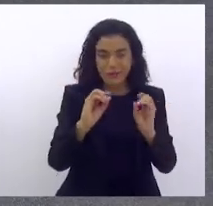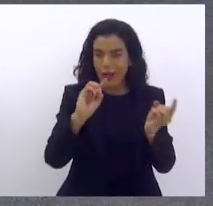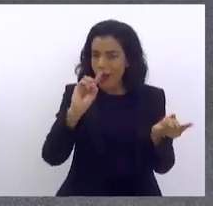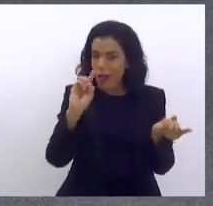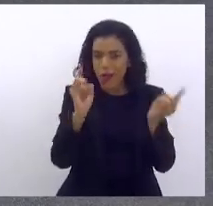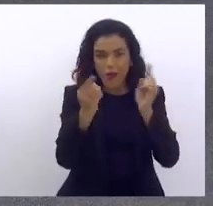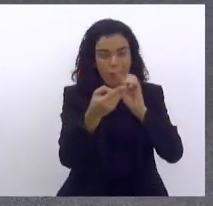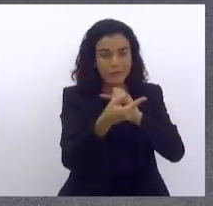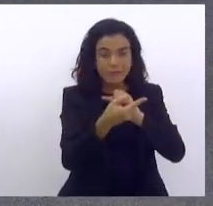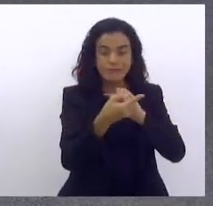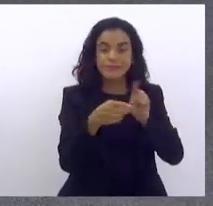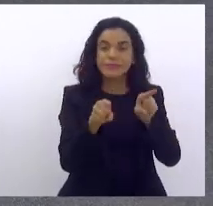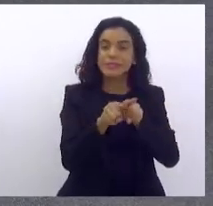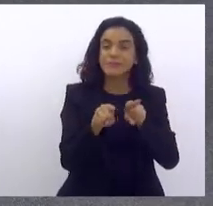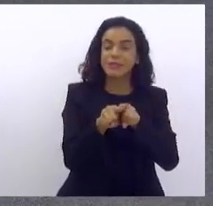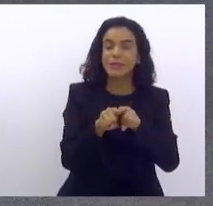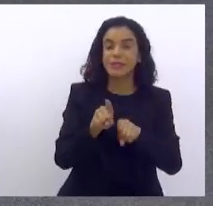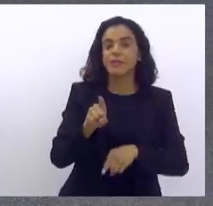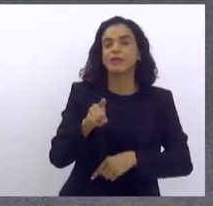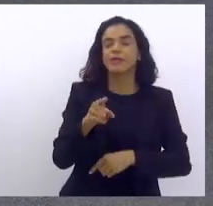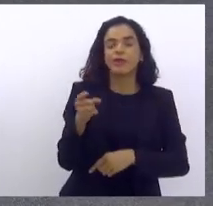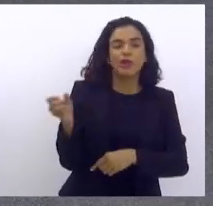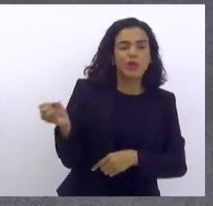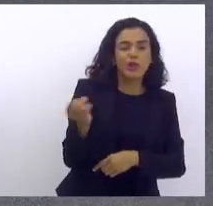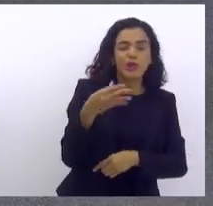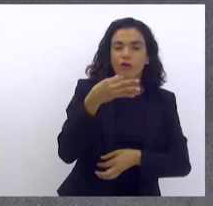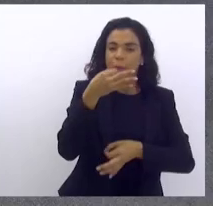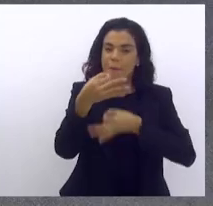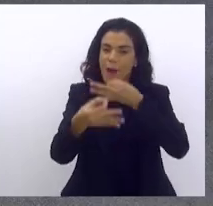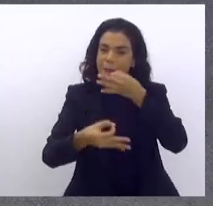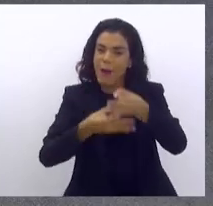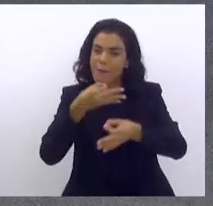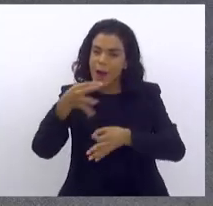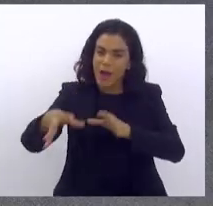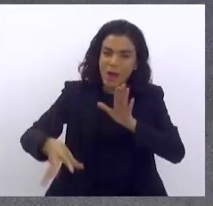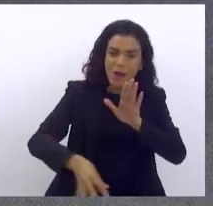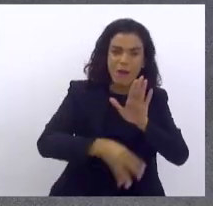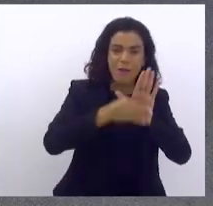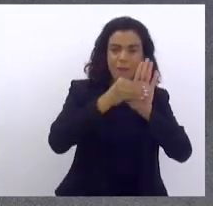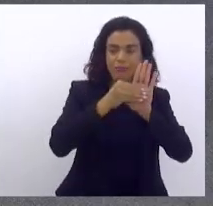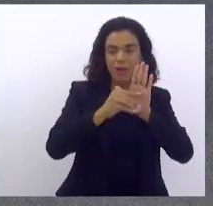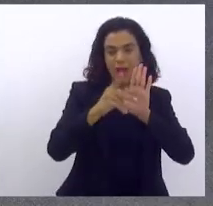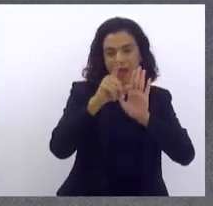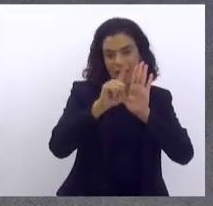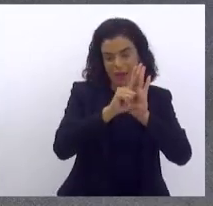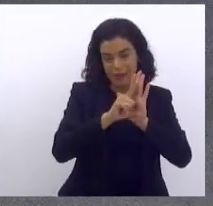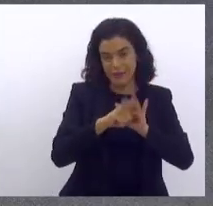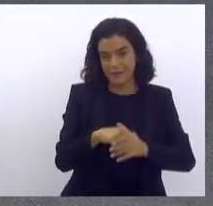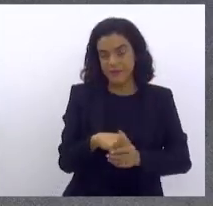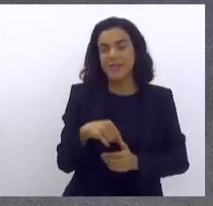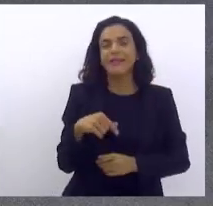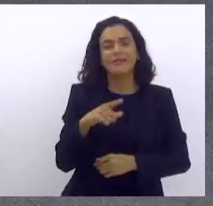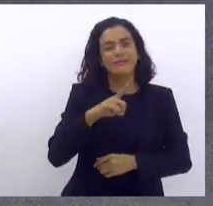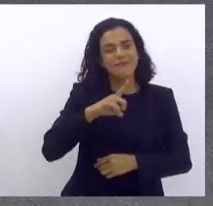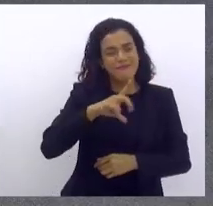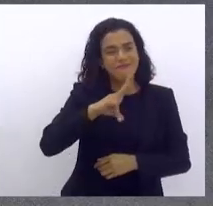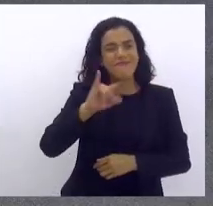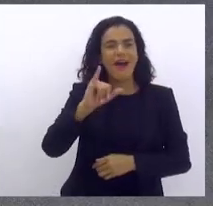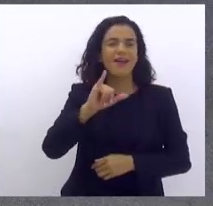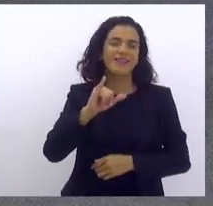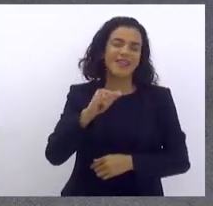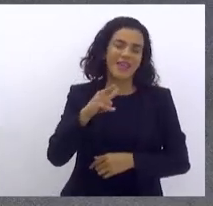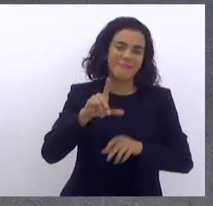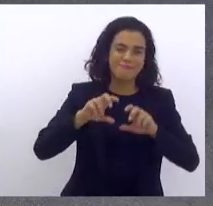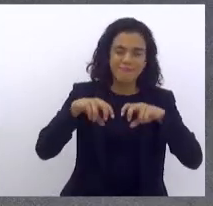ao contrário, e depois novas sugestões podem ser incorporadas à lei, e depois a gente vai ter muito cumpra-se a